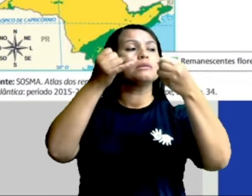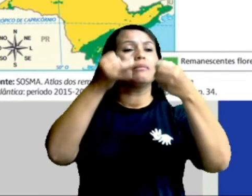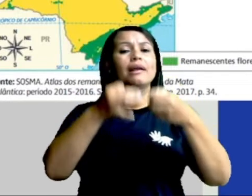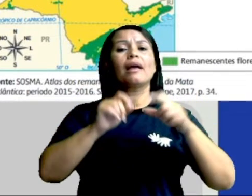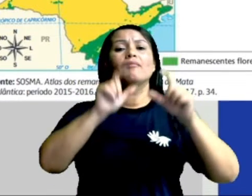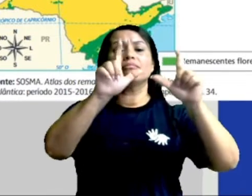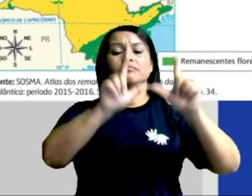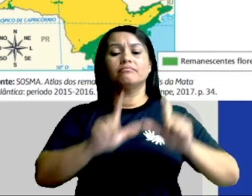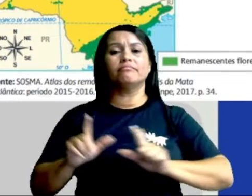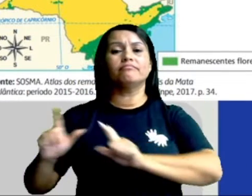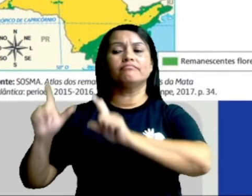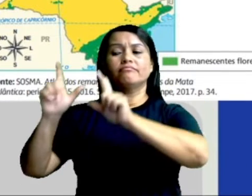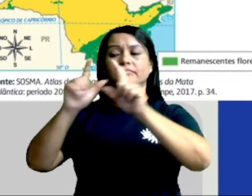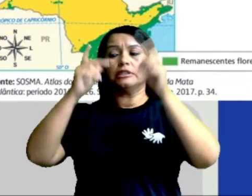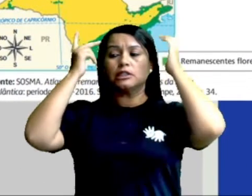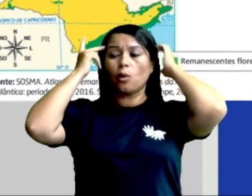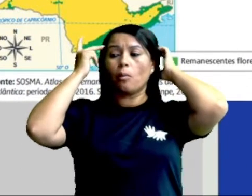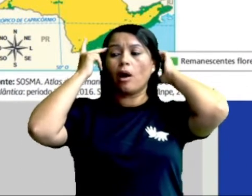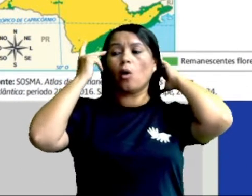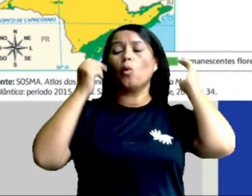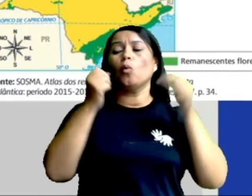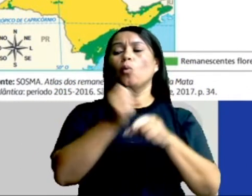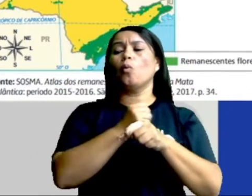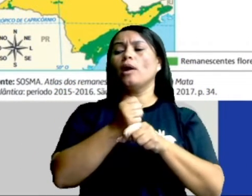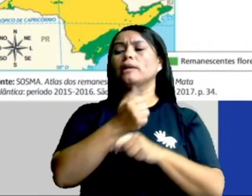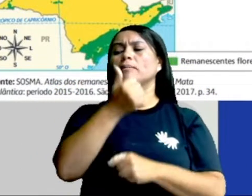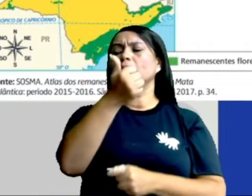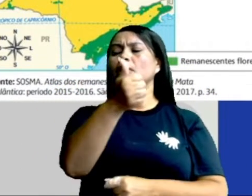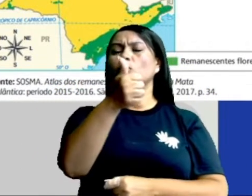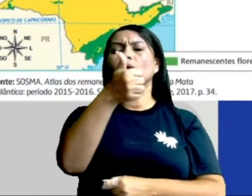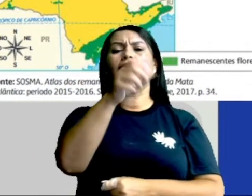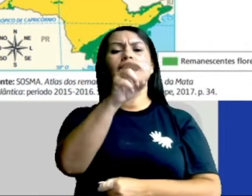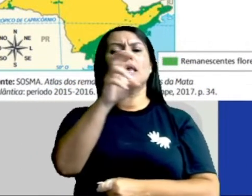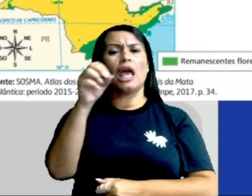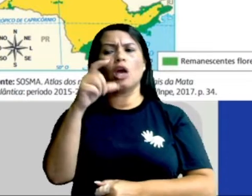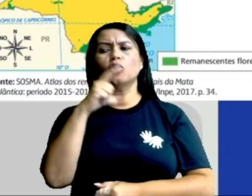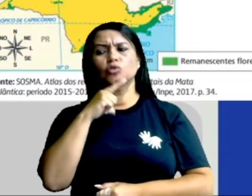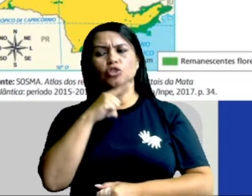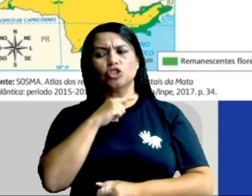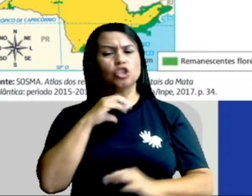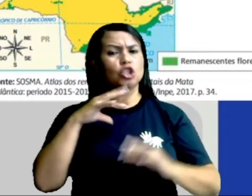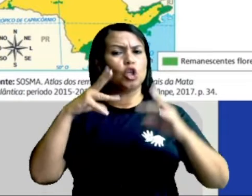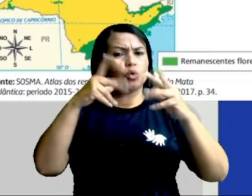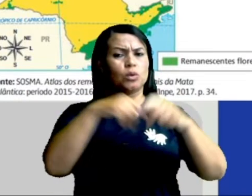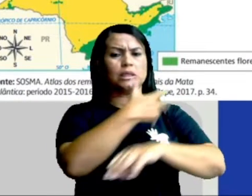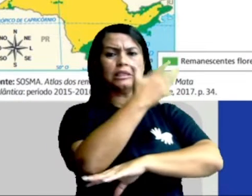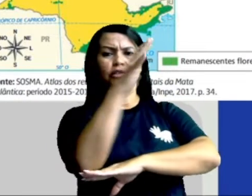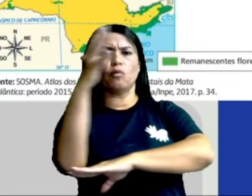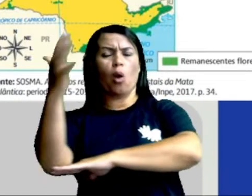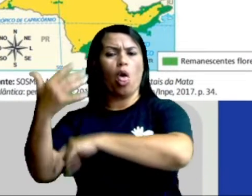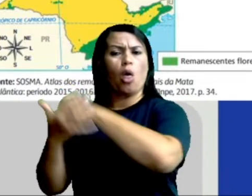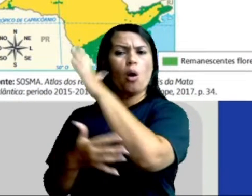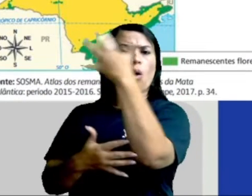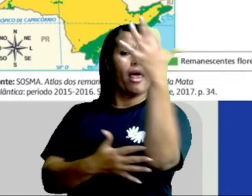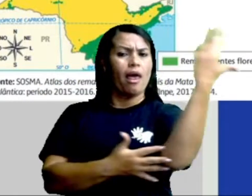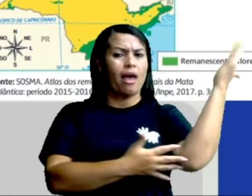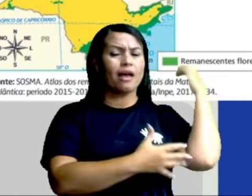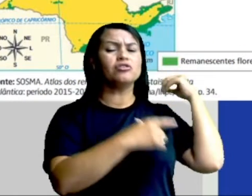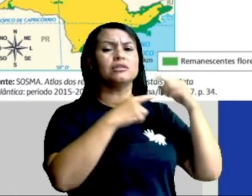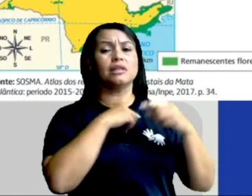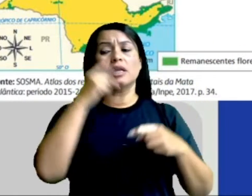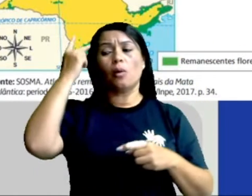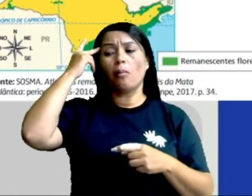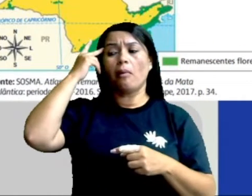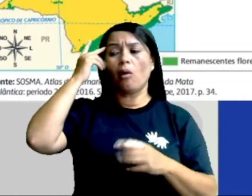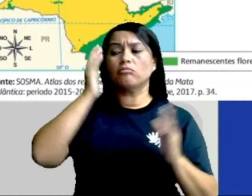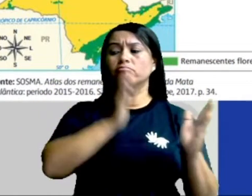estado de São Paulo, então, em 1500, né, estima-se que existia toda essa área coberta de floresta, né, de Mata Atlântica aqui no estado de São